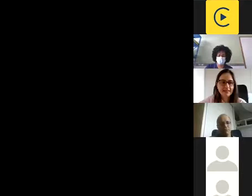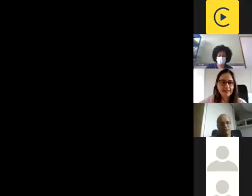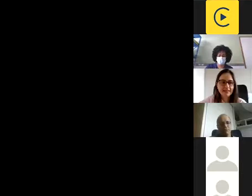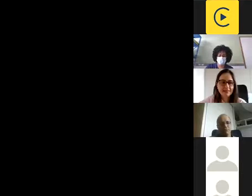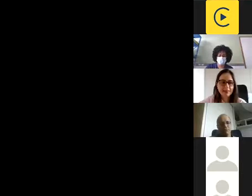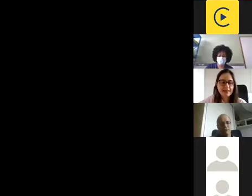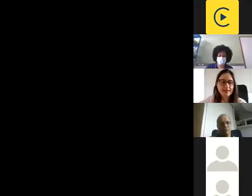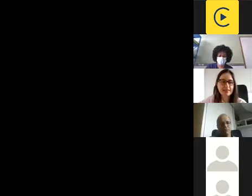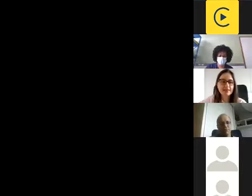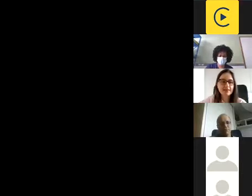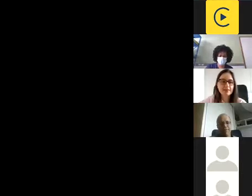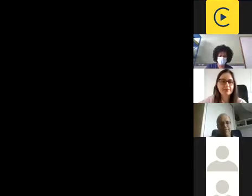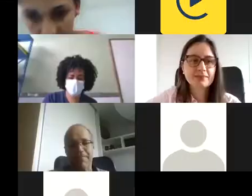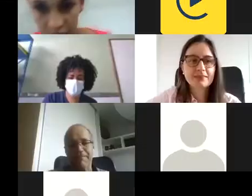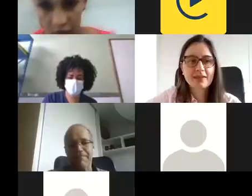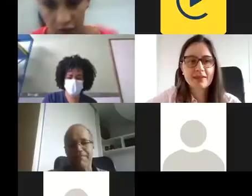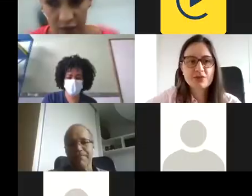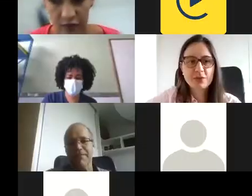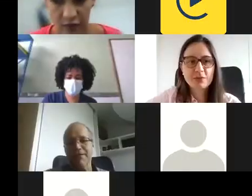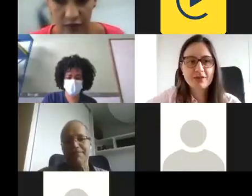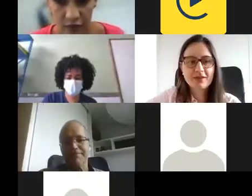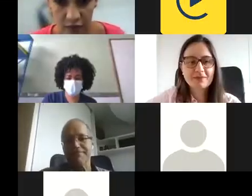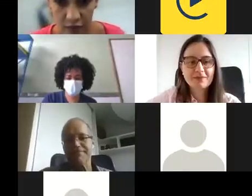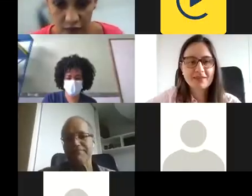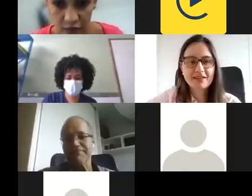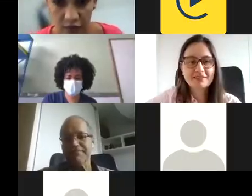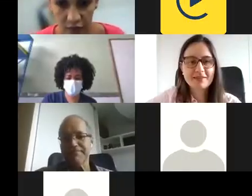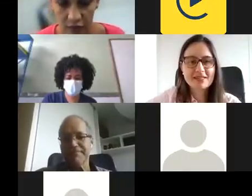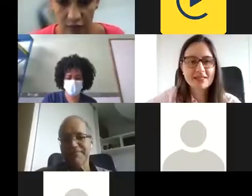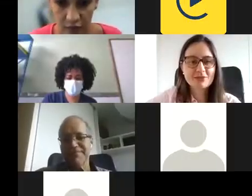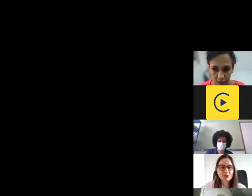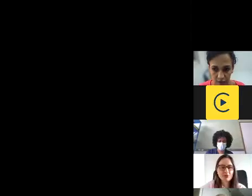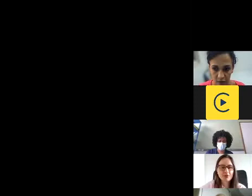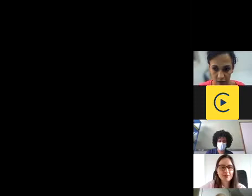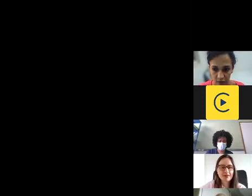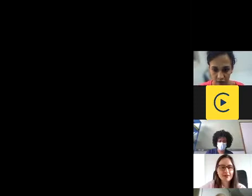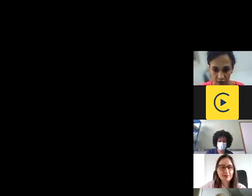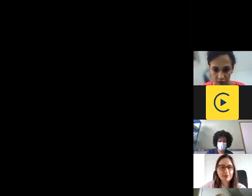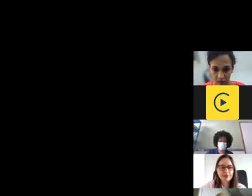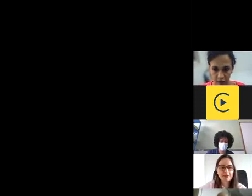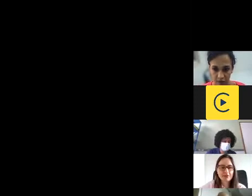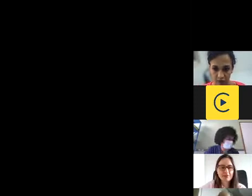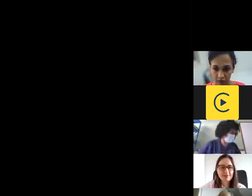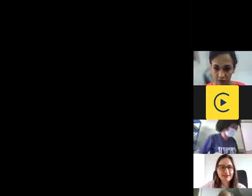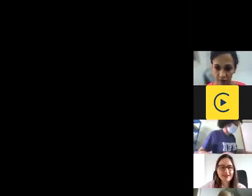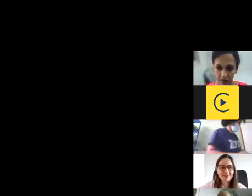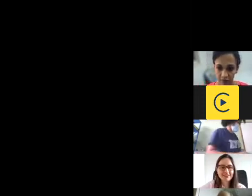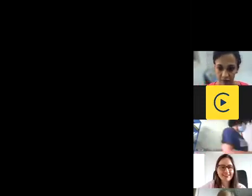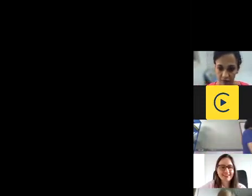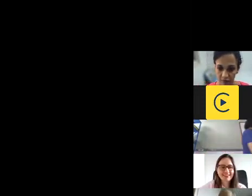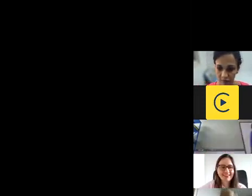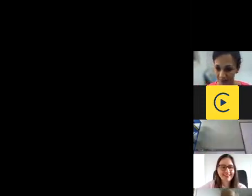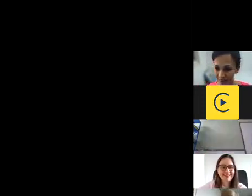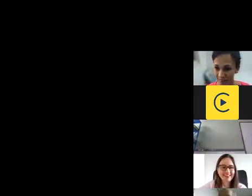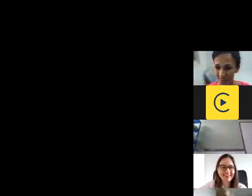Obrigada, Thalita, pela apresentação. A gente vê como que, né, da apresentação do short paper para cá, como que você já está com mais bagagem,